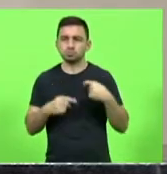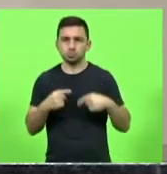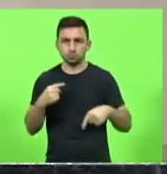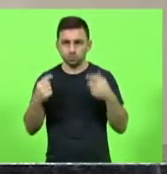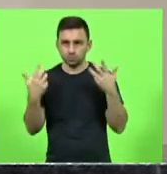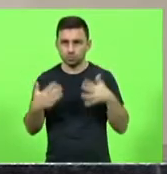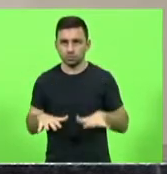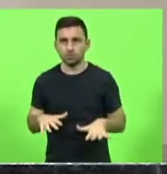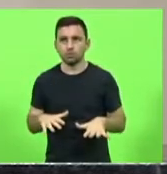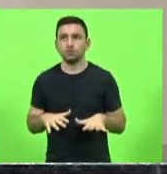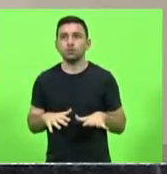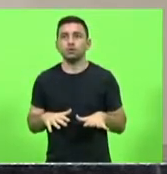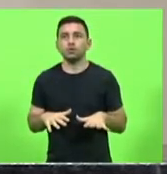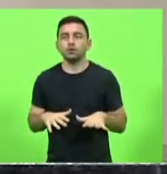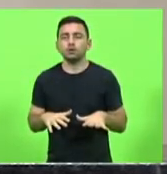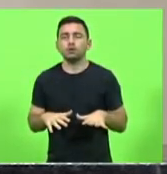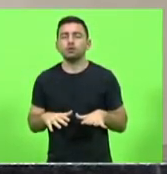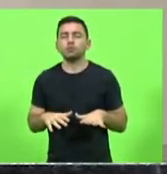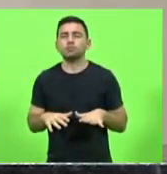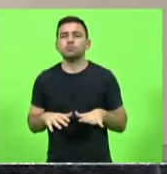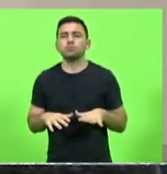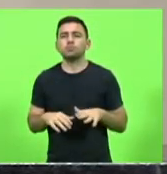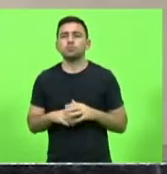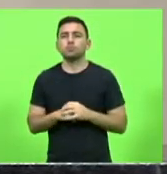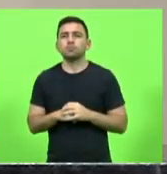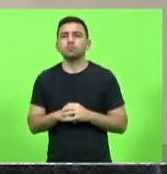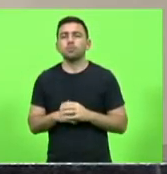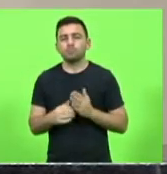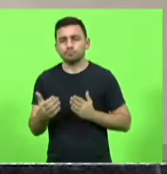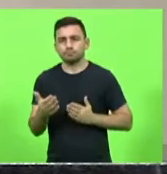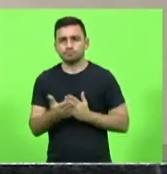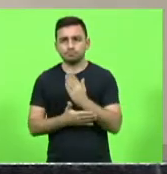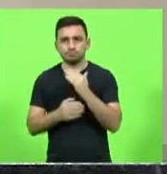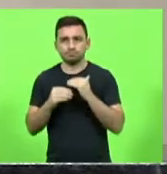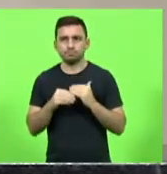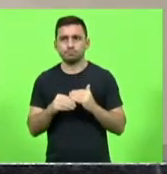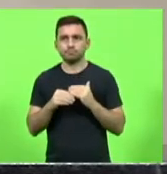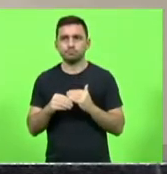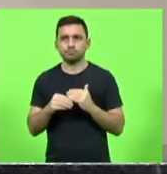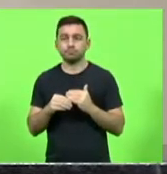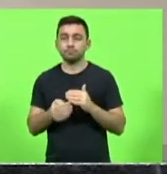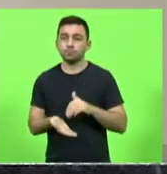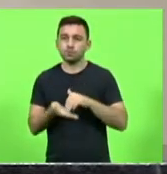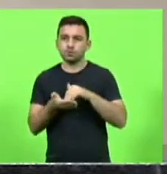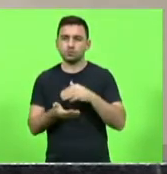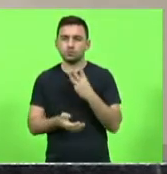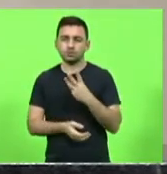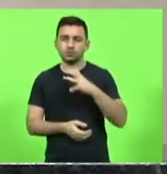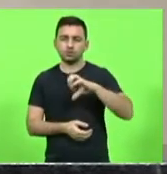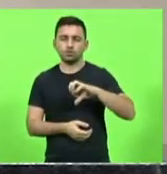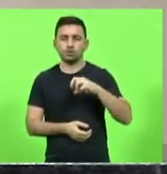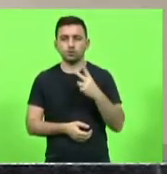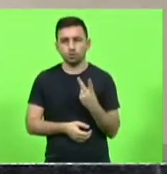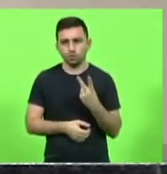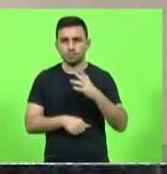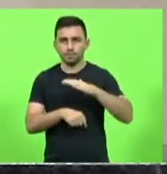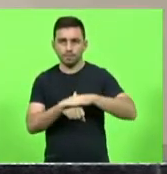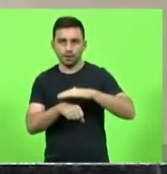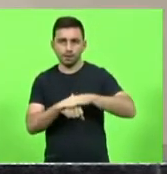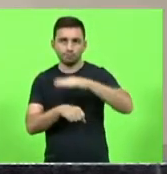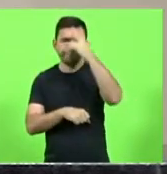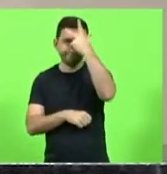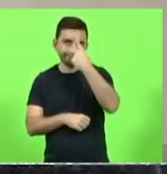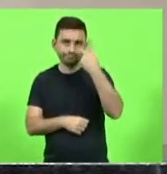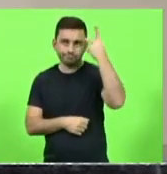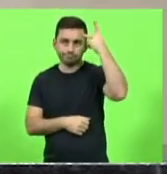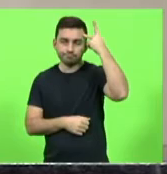votação. Deputados que aprovam, permaneçam como se encontra. Aprovado por unanimidade. Moção 392, autor deputada Paulinha, manifestando apelo